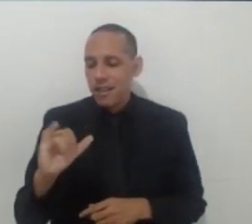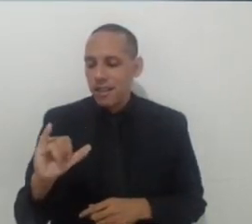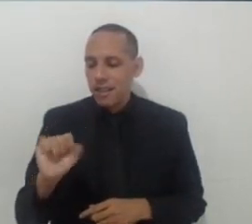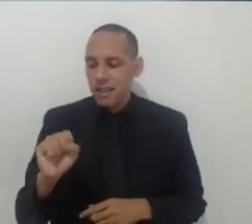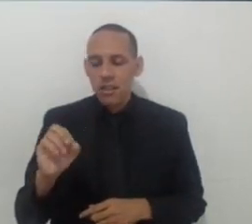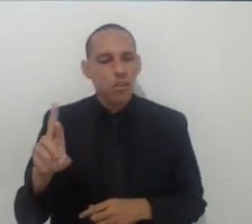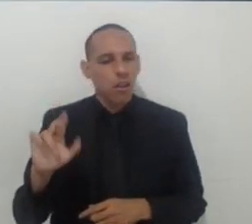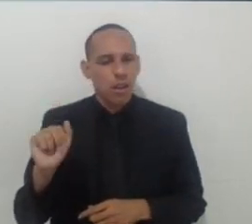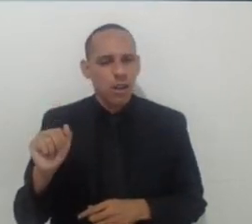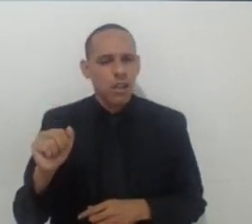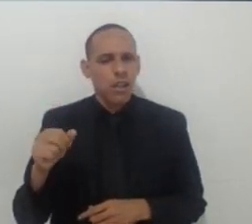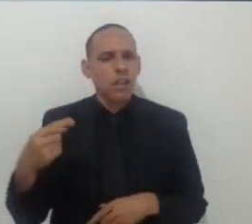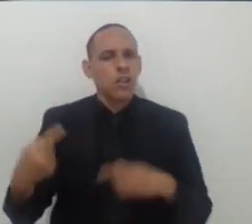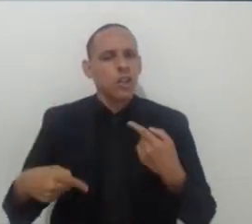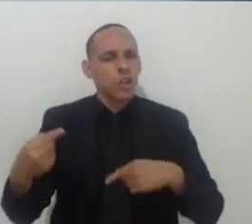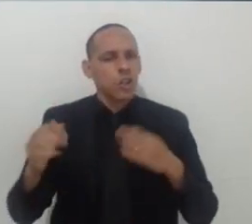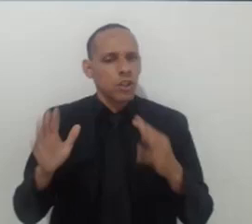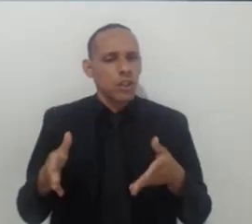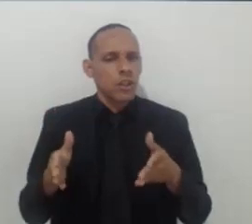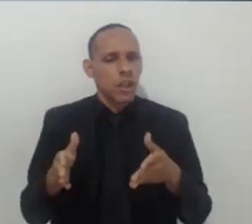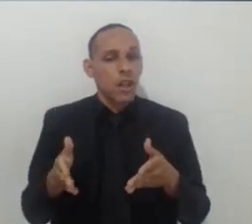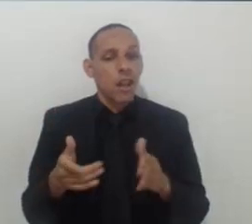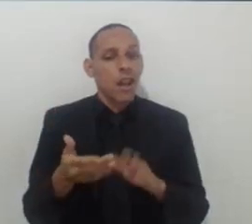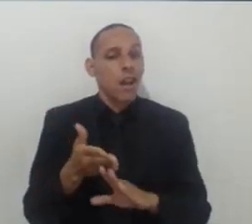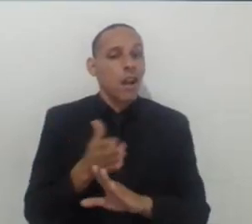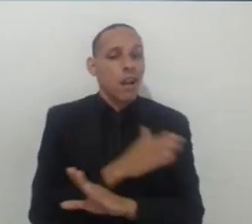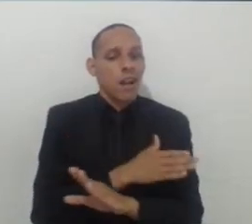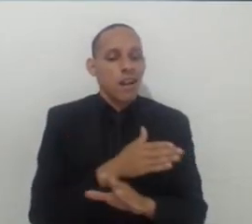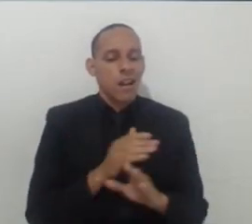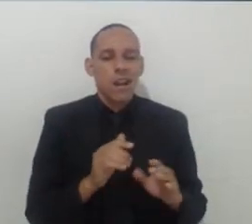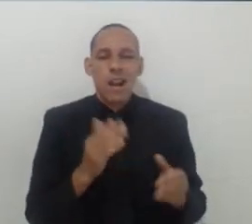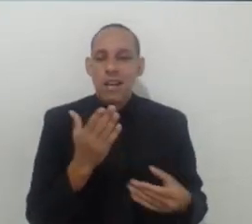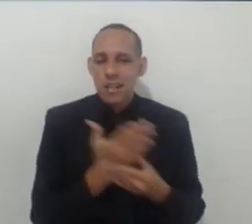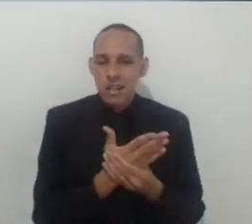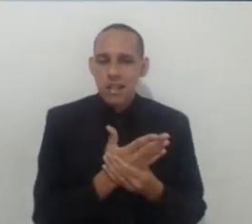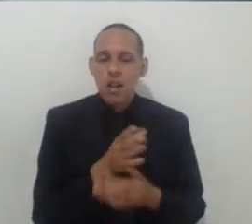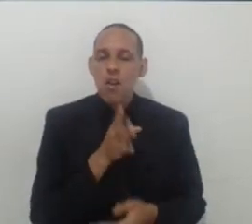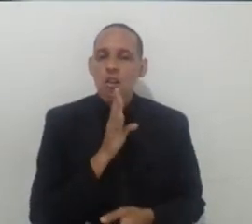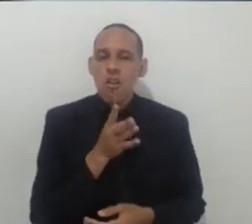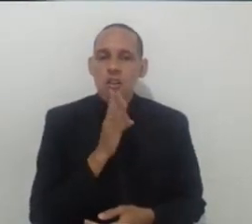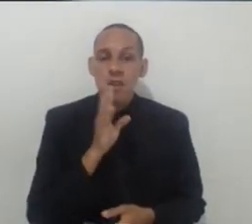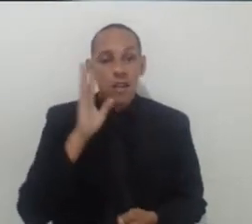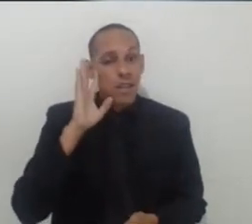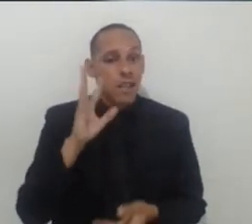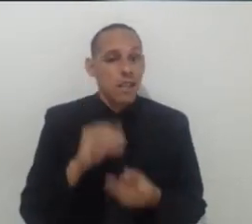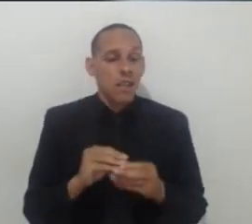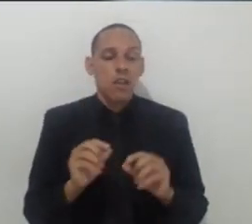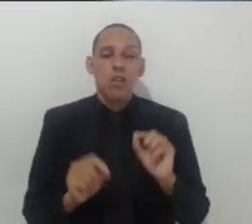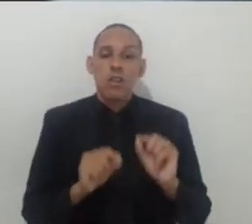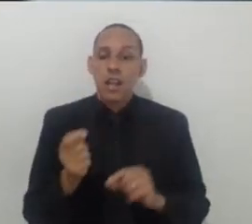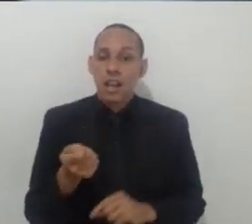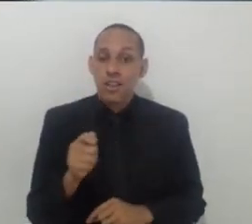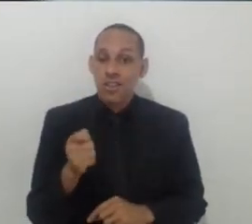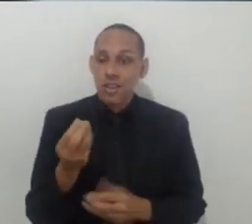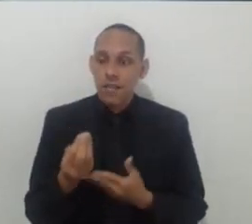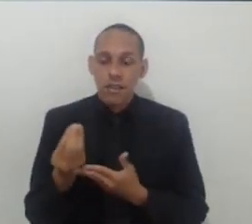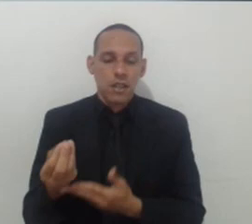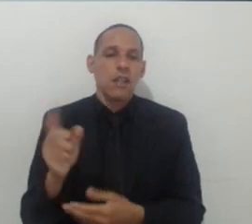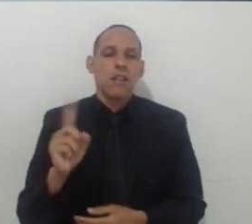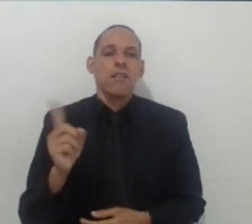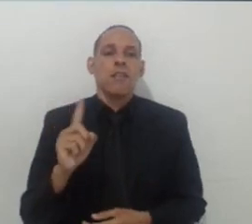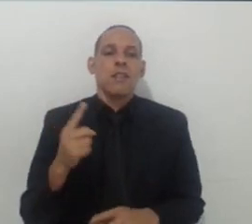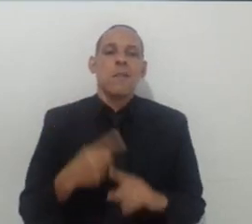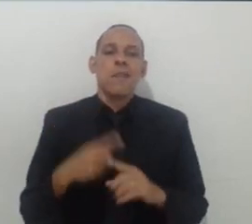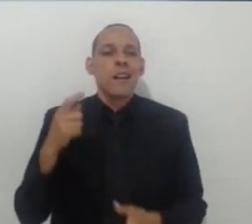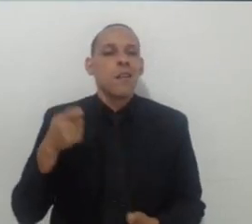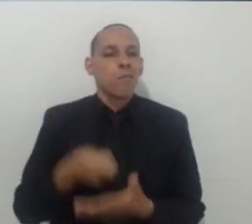discutida na ação de conhecimento e o entendimento então firmado é de que as chaves não foram entregues, tanto que houve a